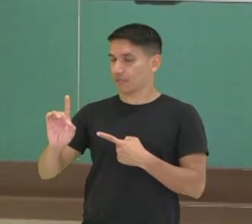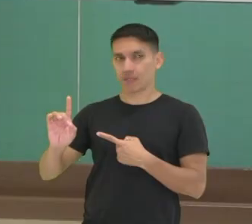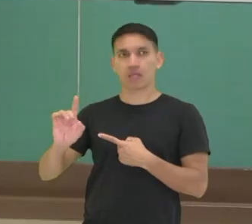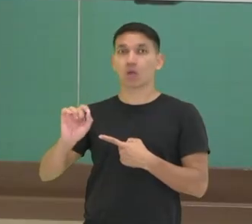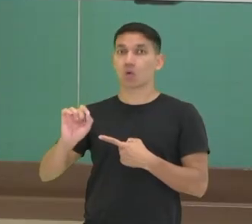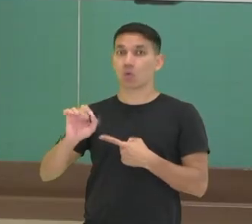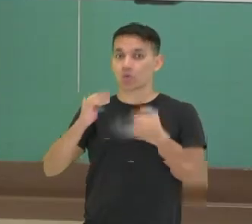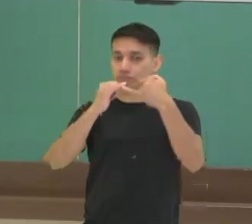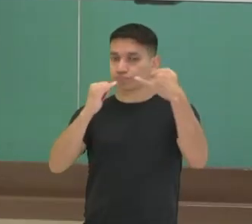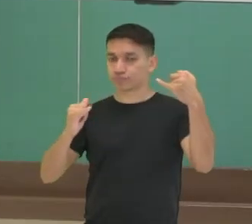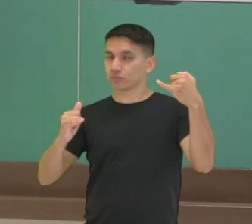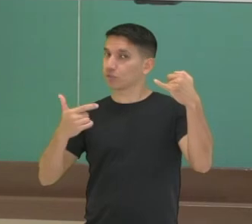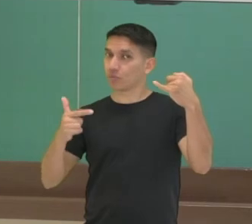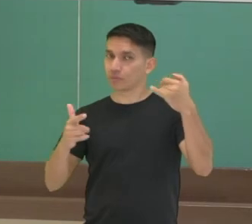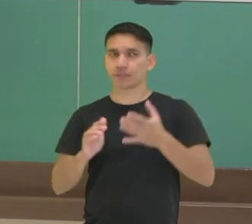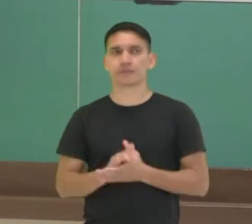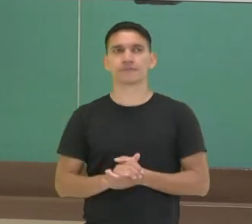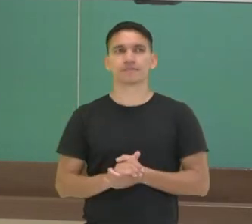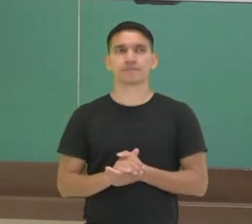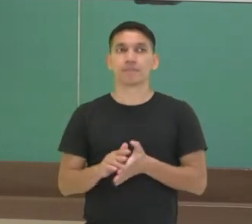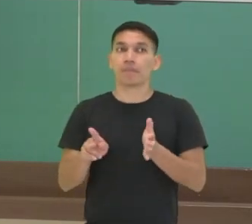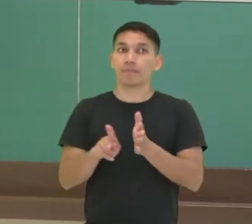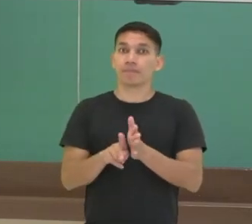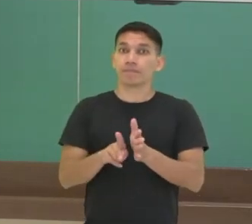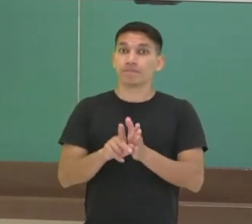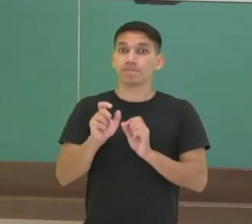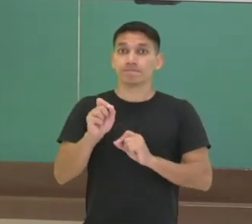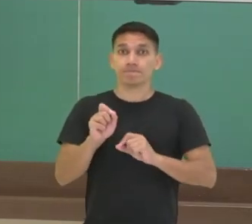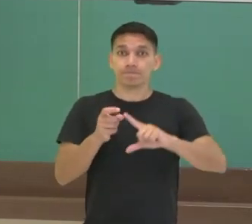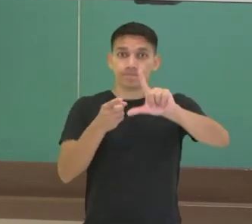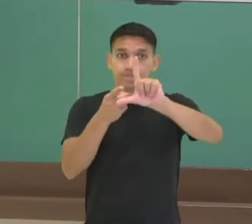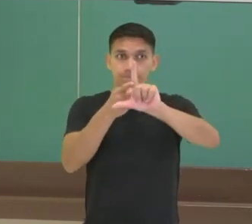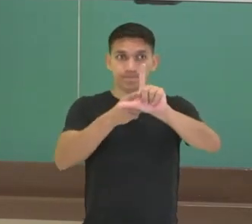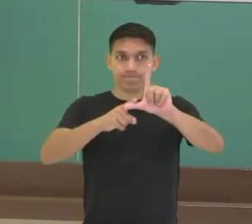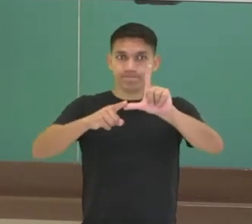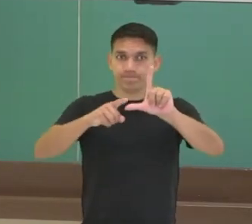desenhada, e do ângulo BCD, ou seja,